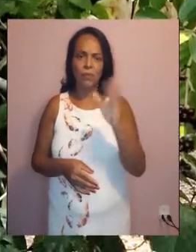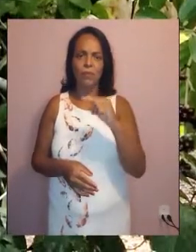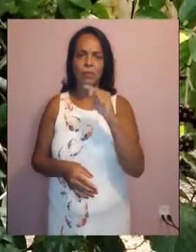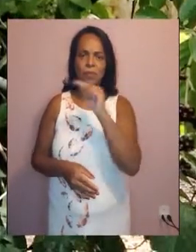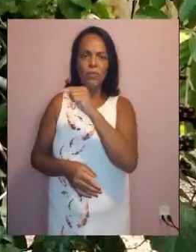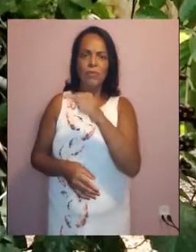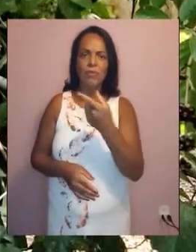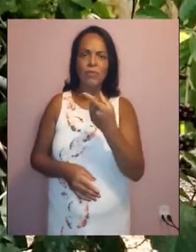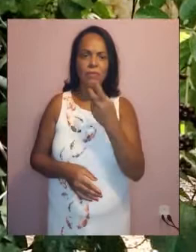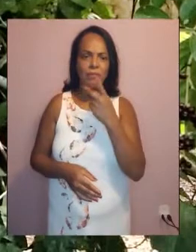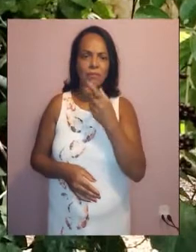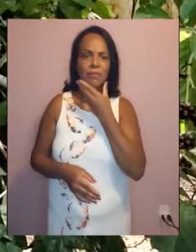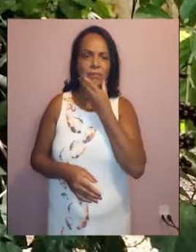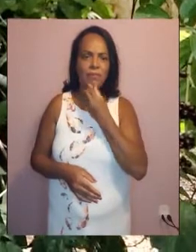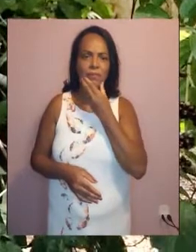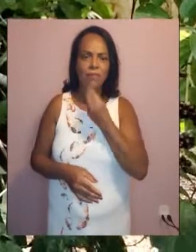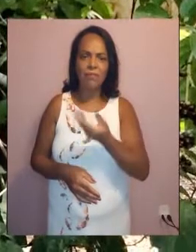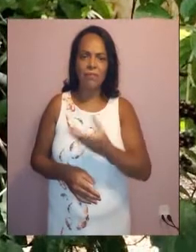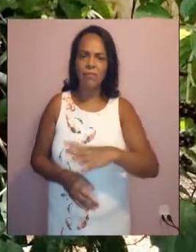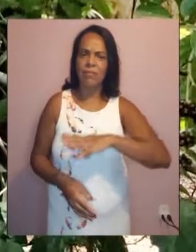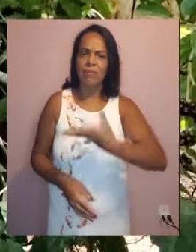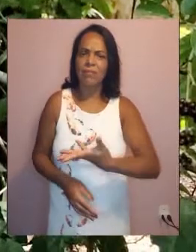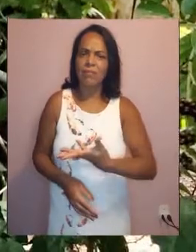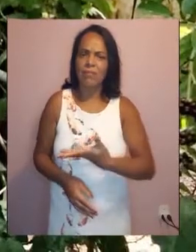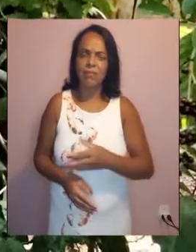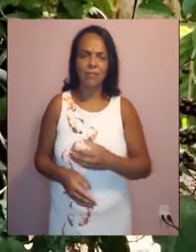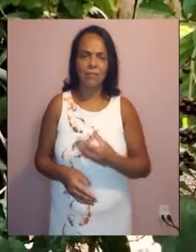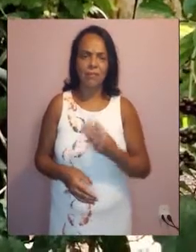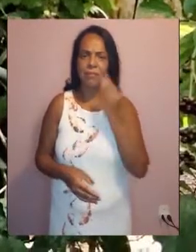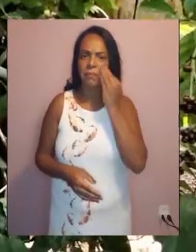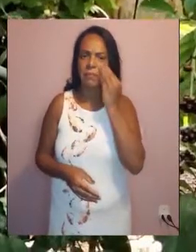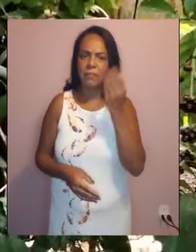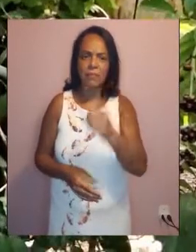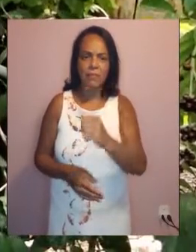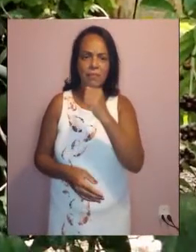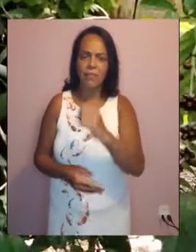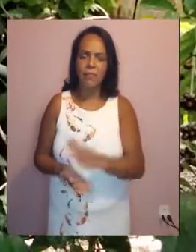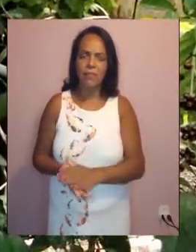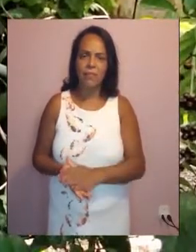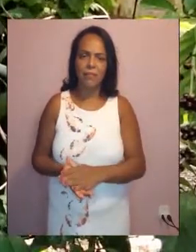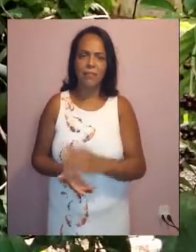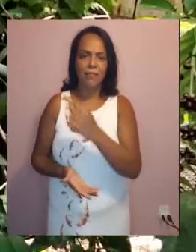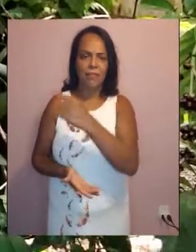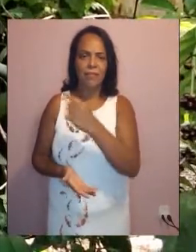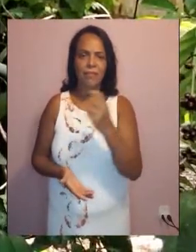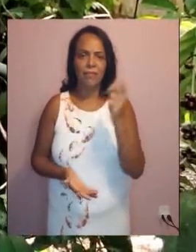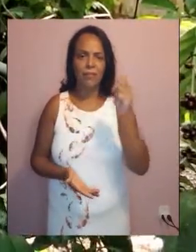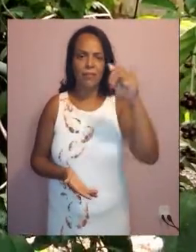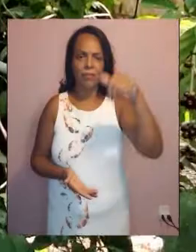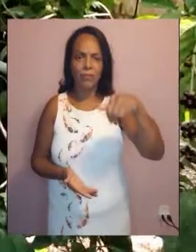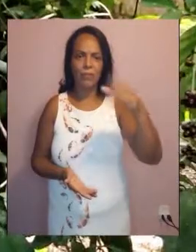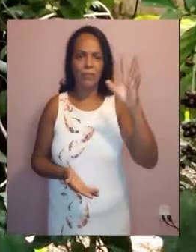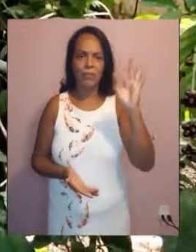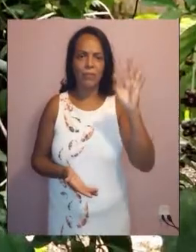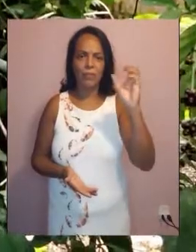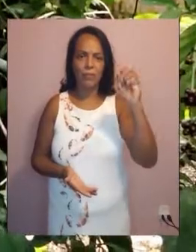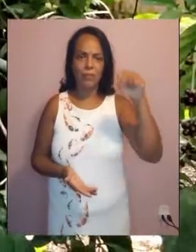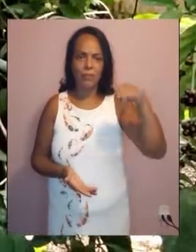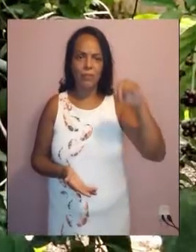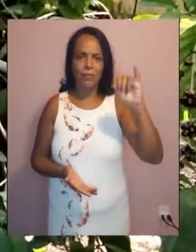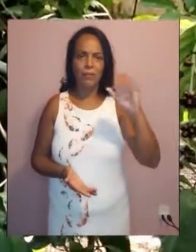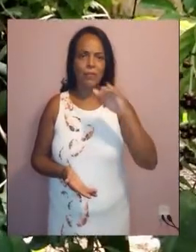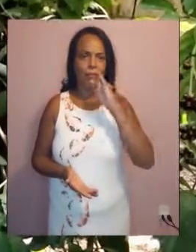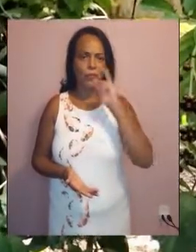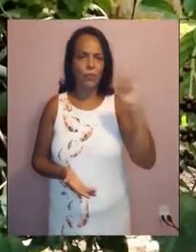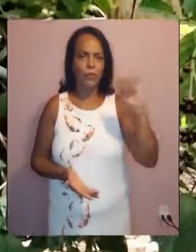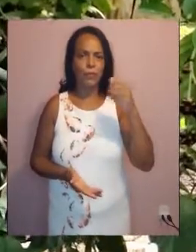correr? Aí foi quando o Antônio Costa disse, não, sou homem sim. Ah é? Pois tá bom,